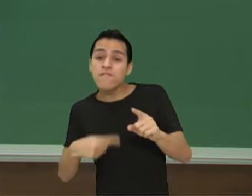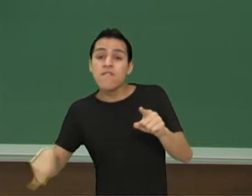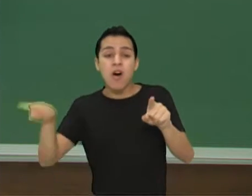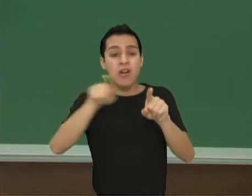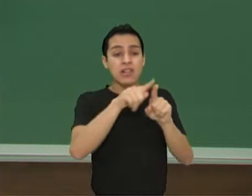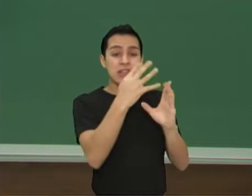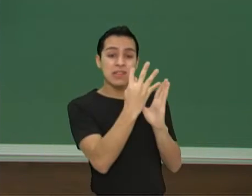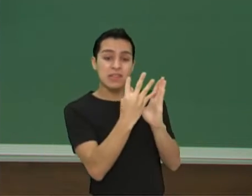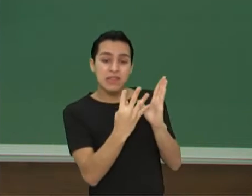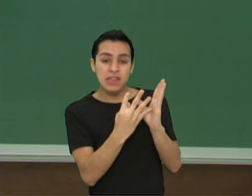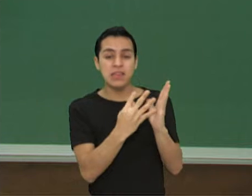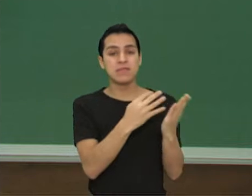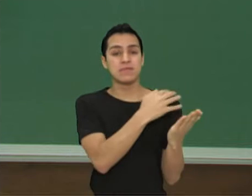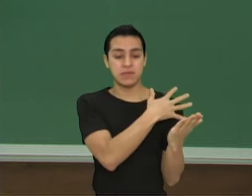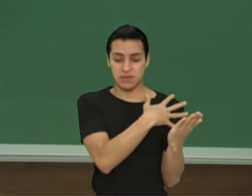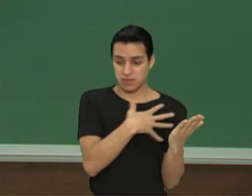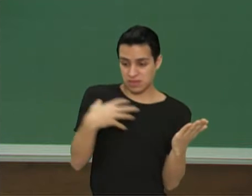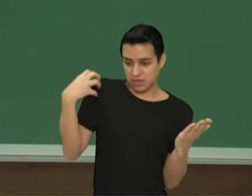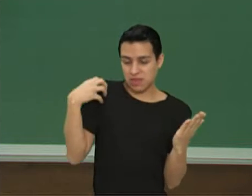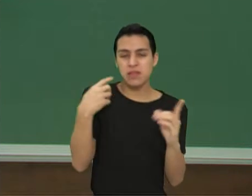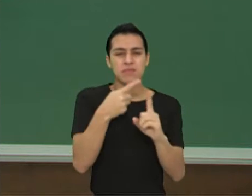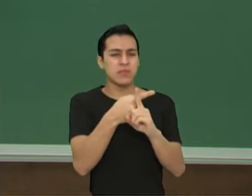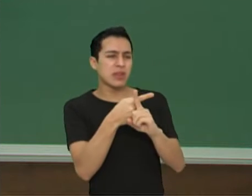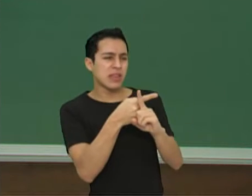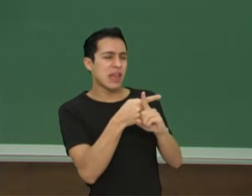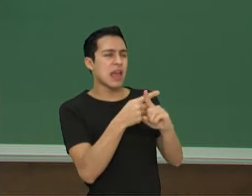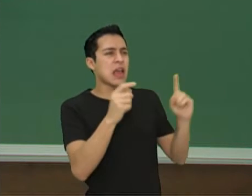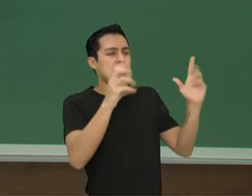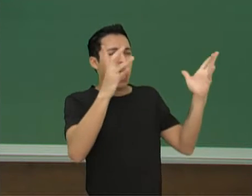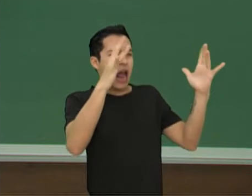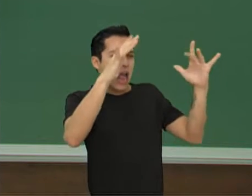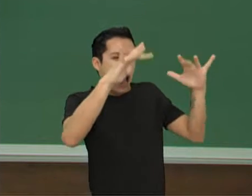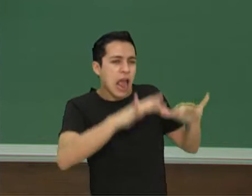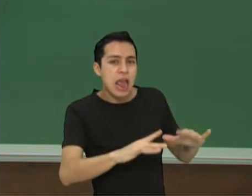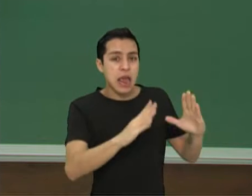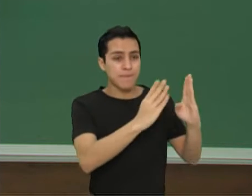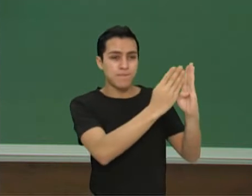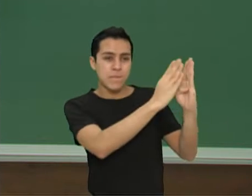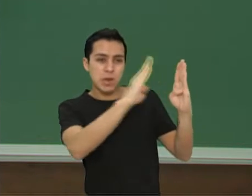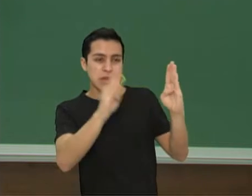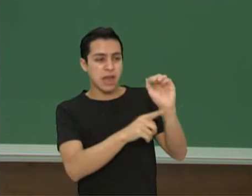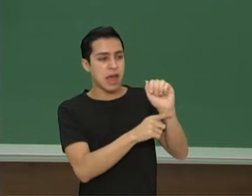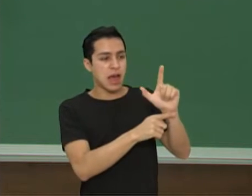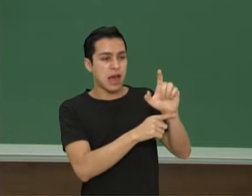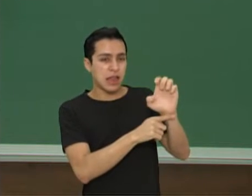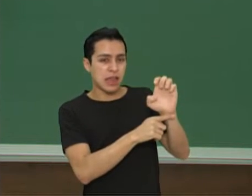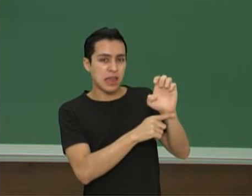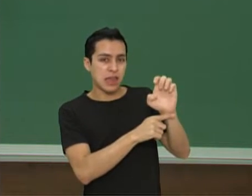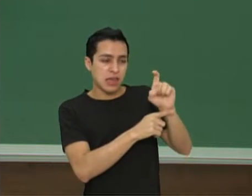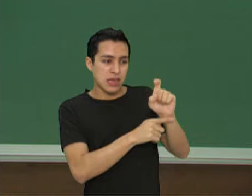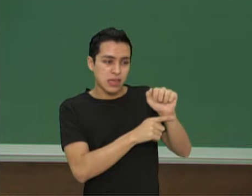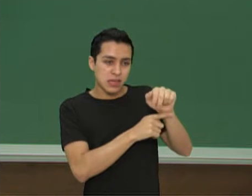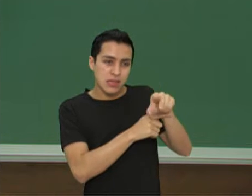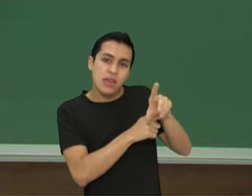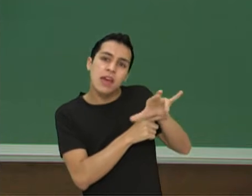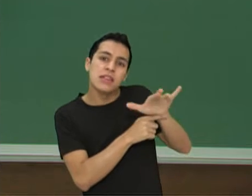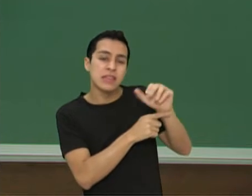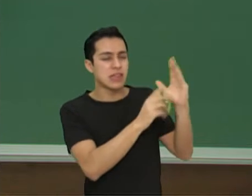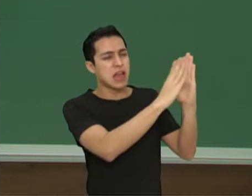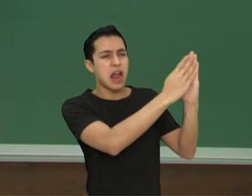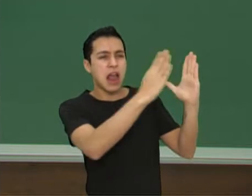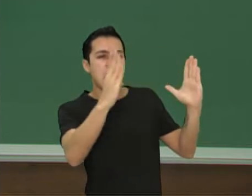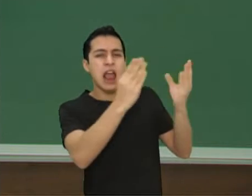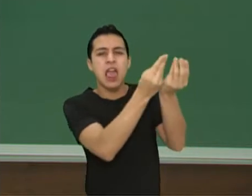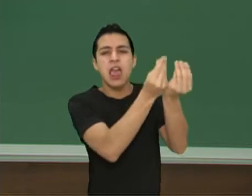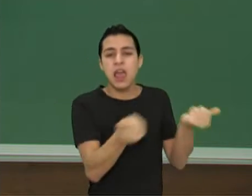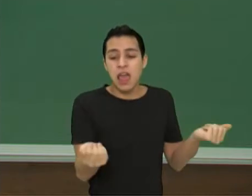Aristóteles. Porque desde a queda de Alexandria, né, da queima da biblioteca de Alexandria, acreditou-se, né, que as obras de Aristóteles